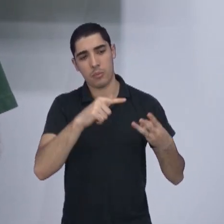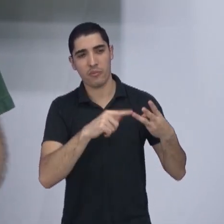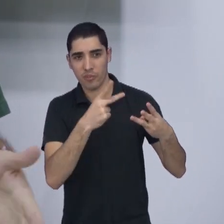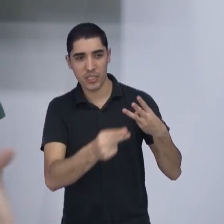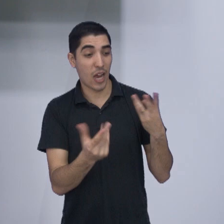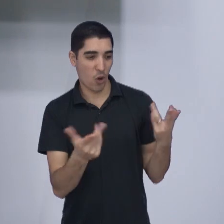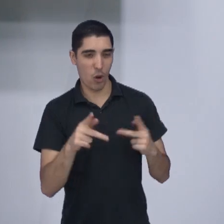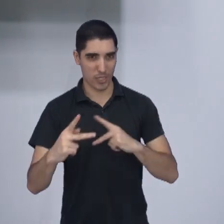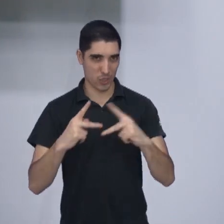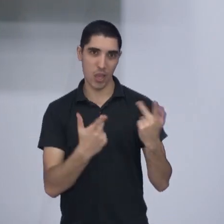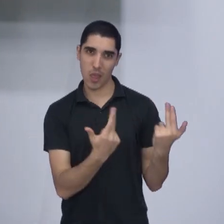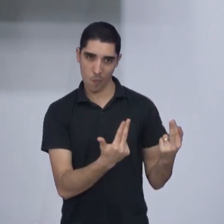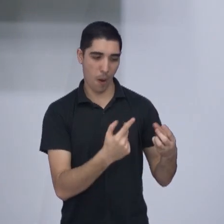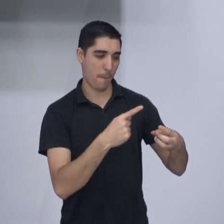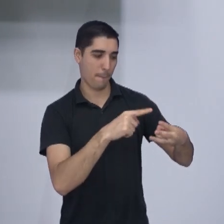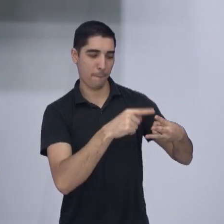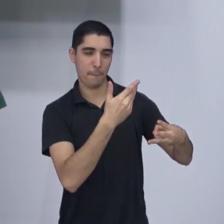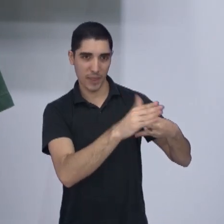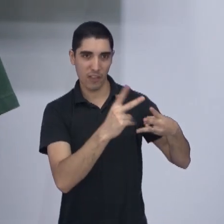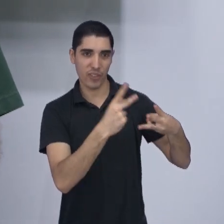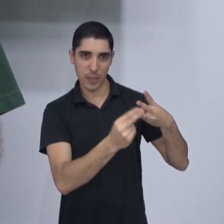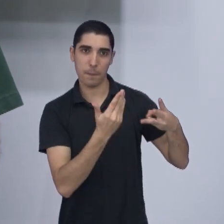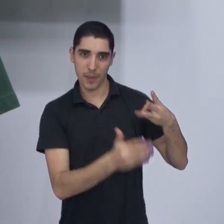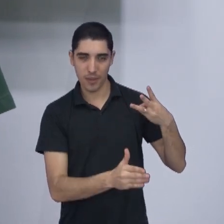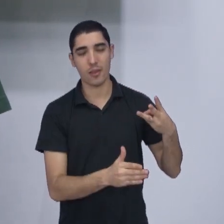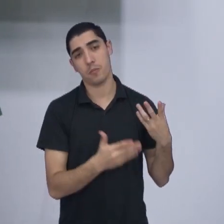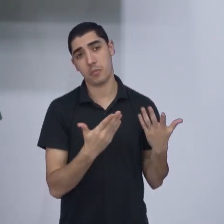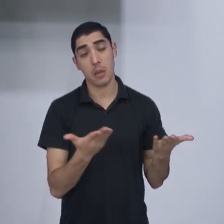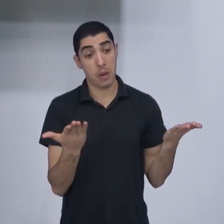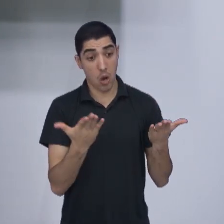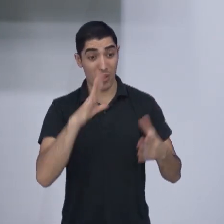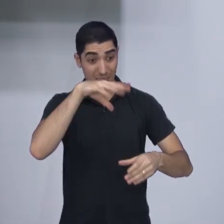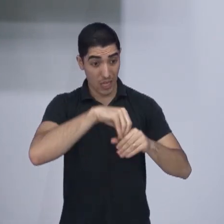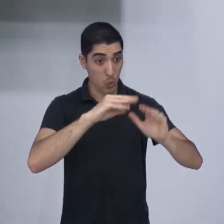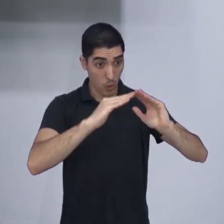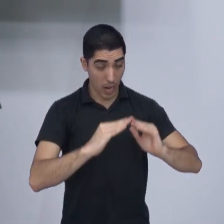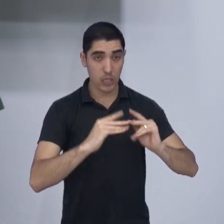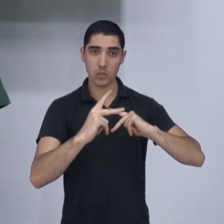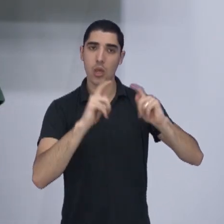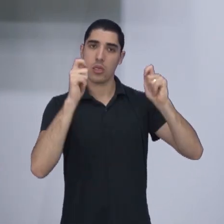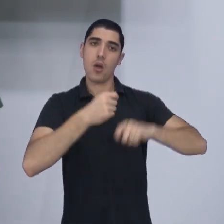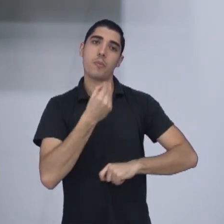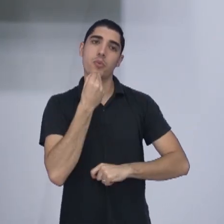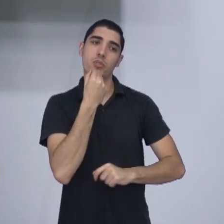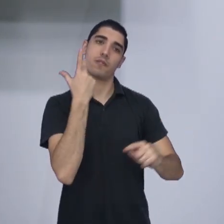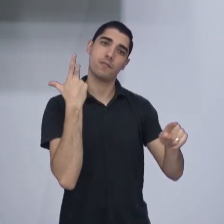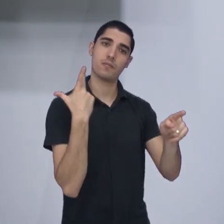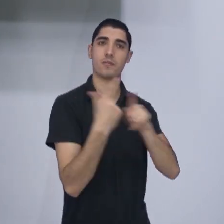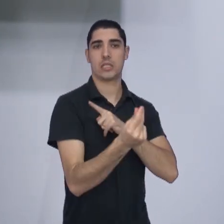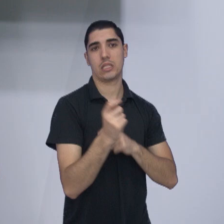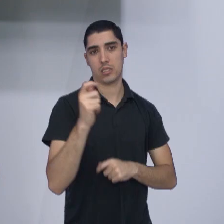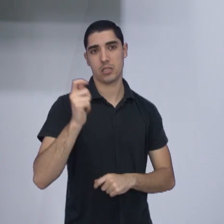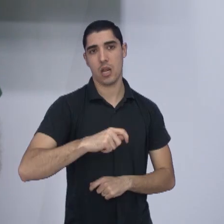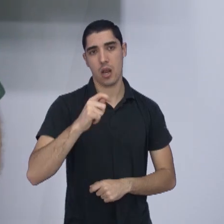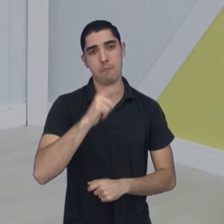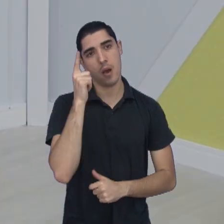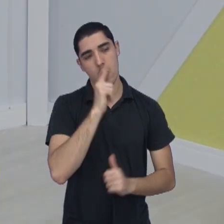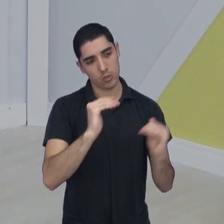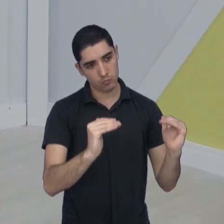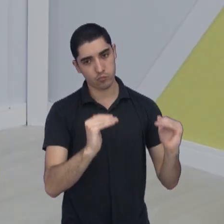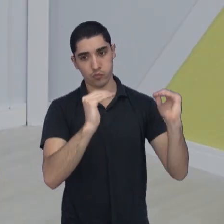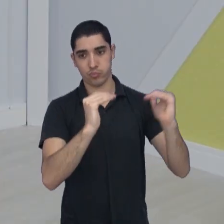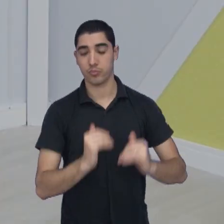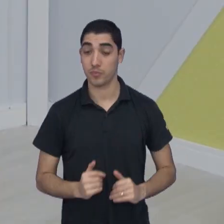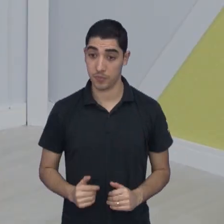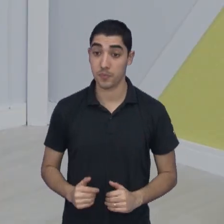vitória, mas agora em casa o São José tem a chance aí de vencer novamente, né? E igualar as coisas na tabela de classificação. Você